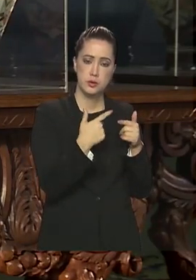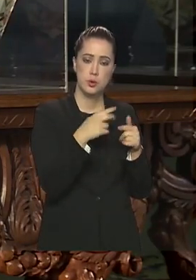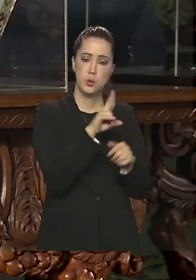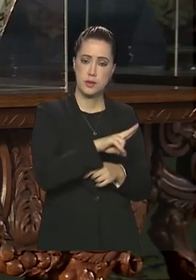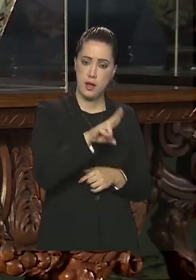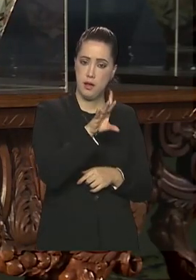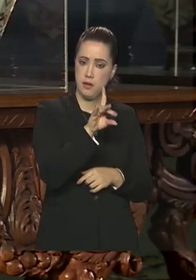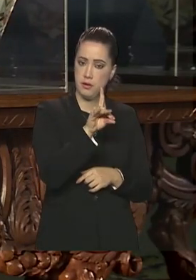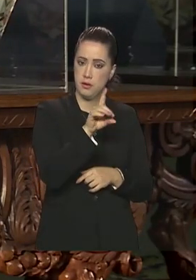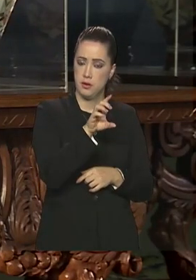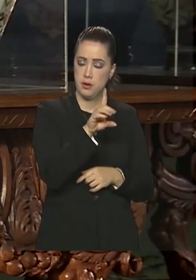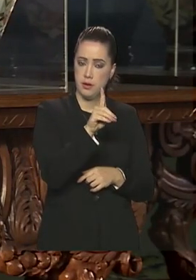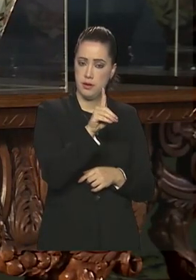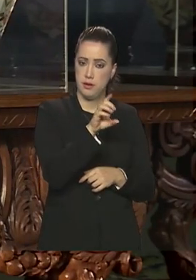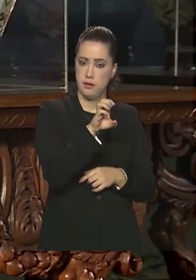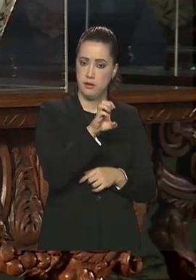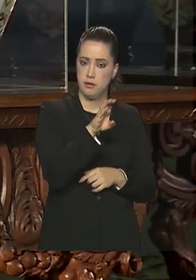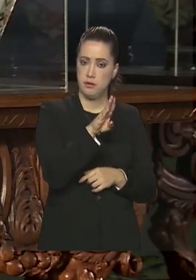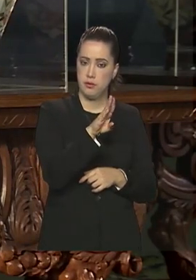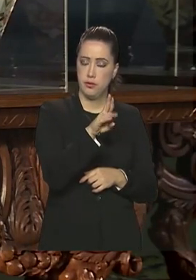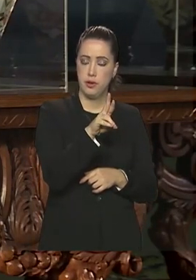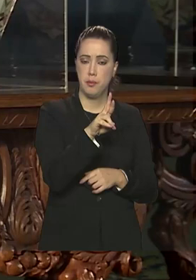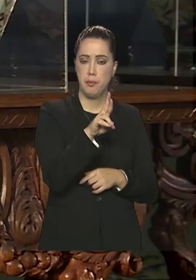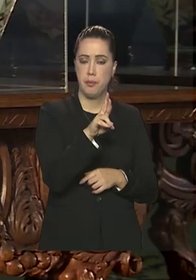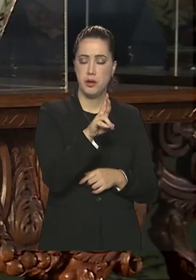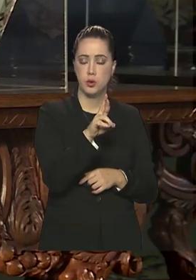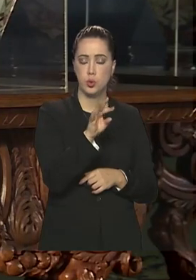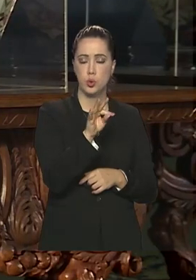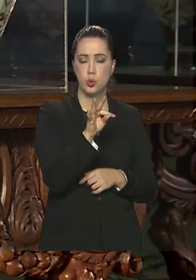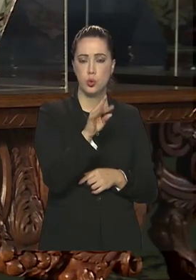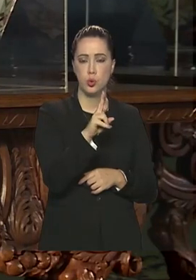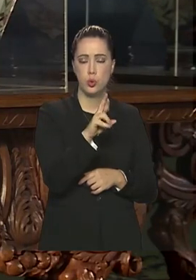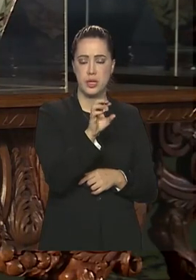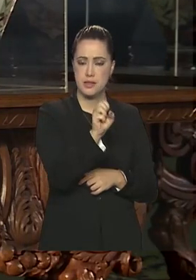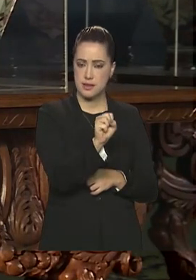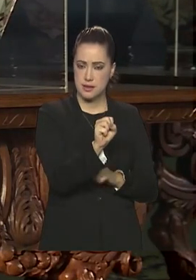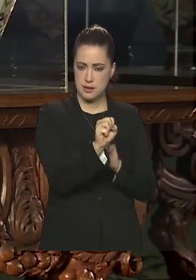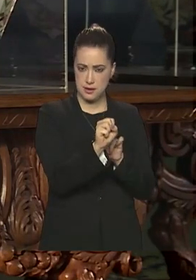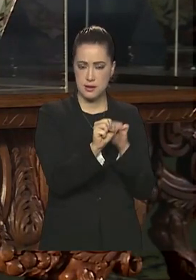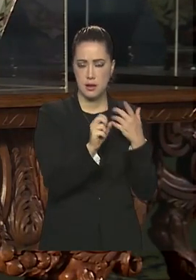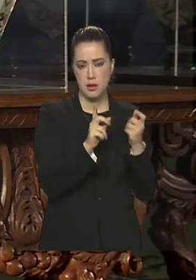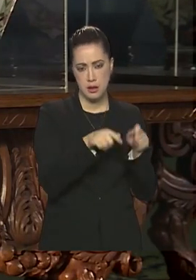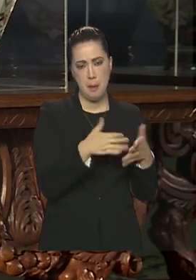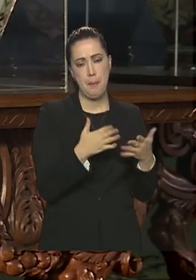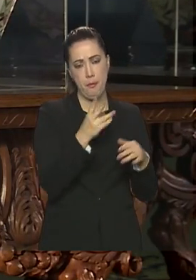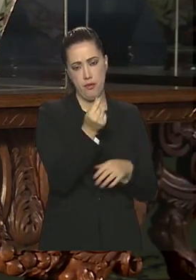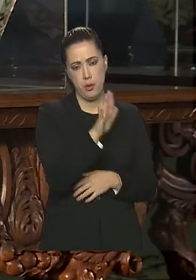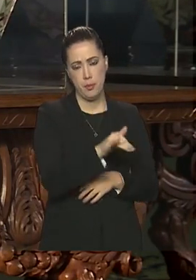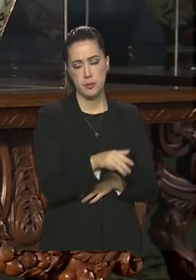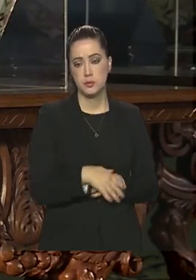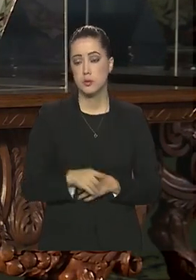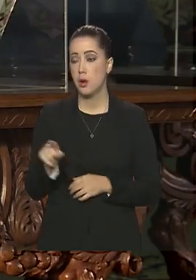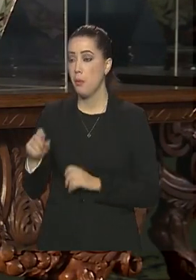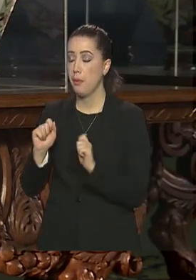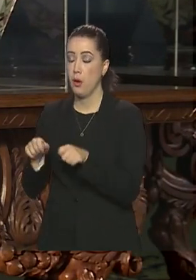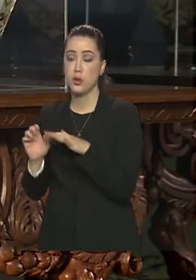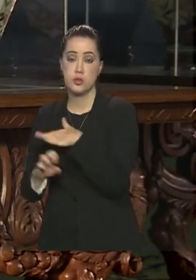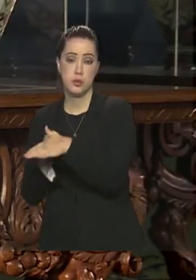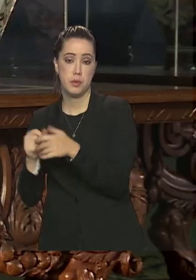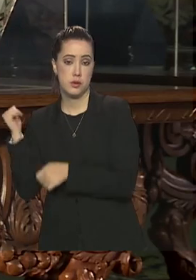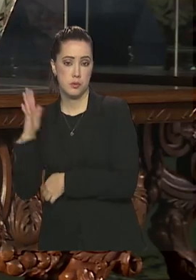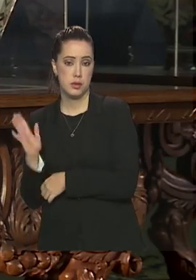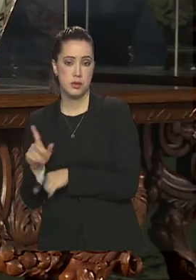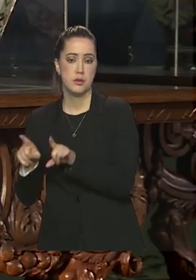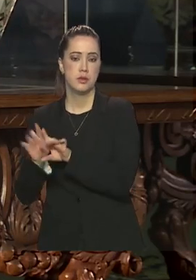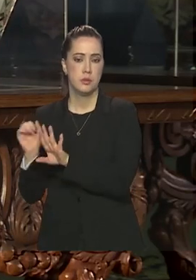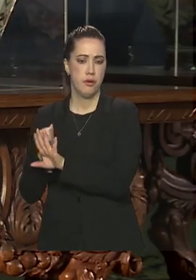debêntures e conseguir uma fonte de financiamento mais barata, ou seja, ganhando mais competitividade. Podem ser empresas tanto do Brasil